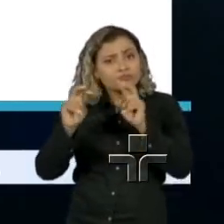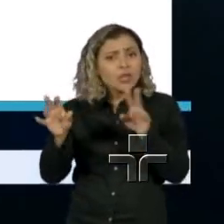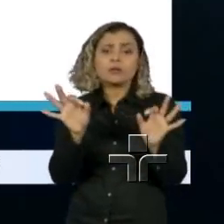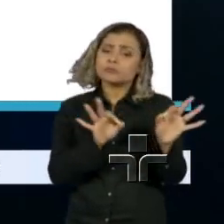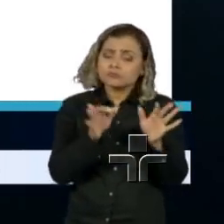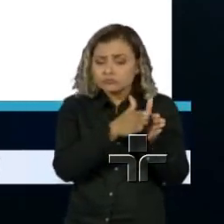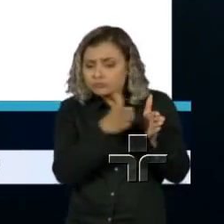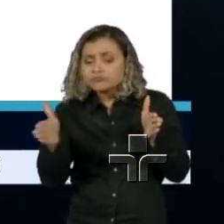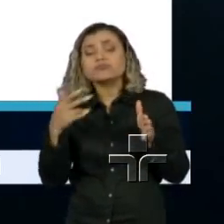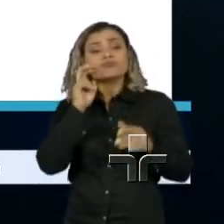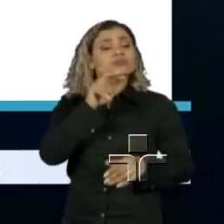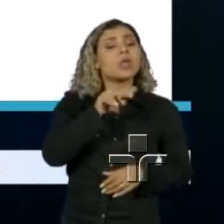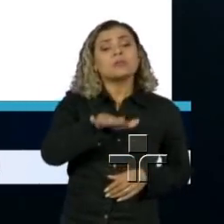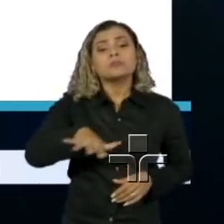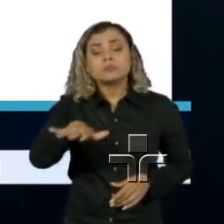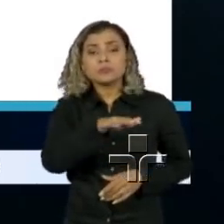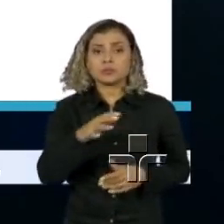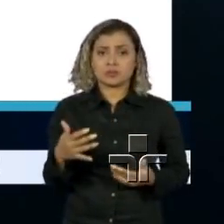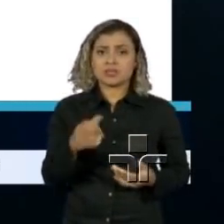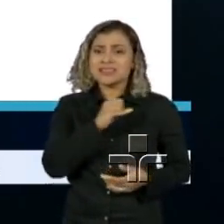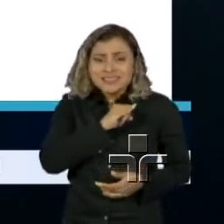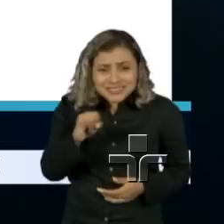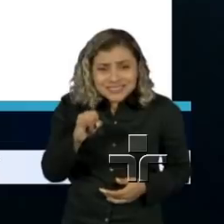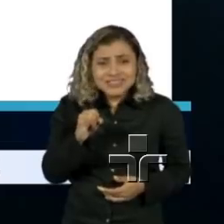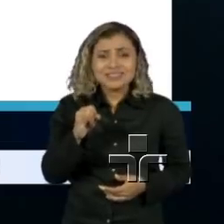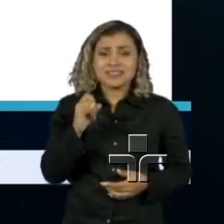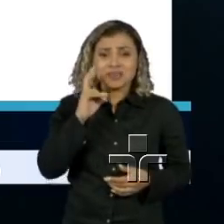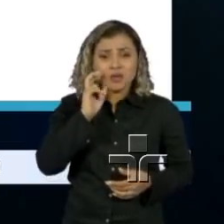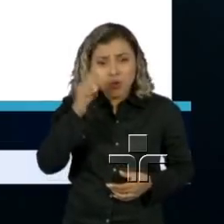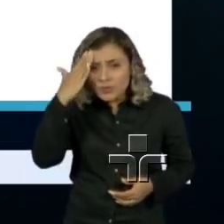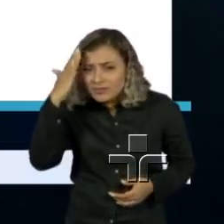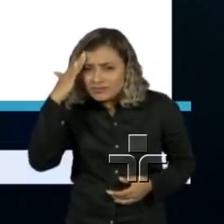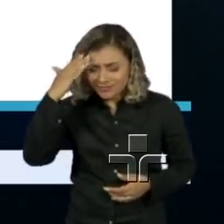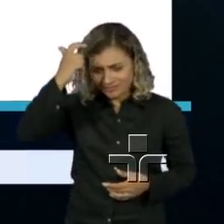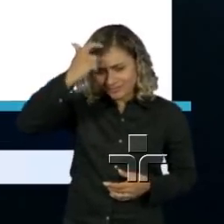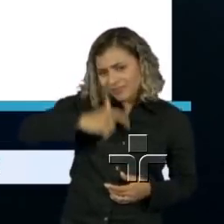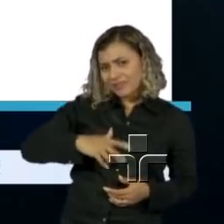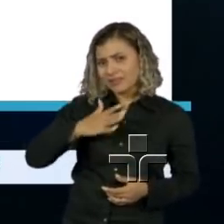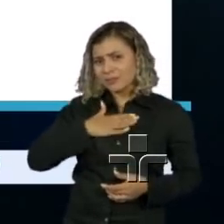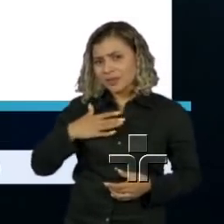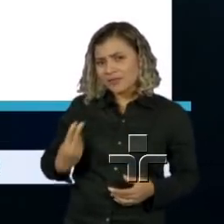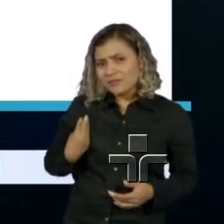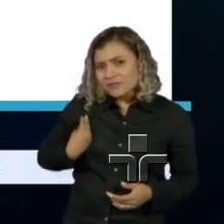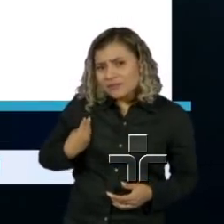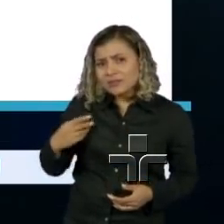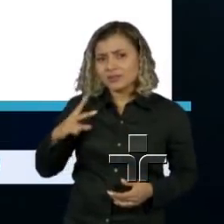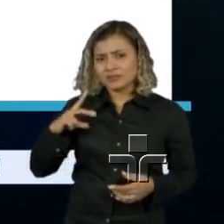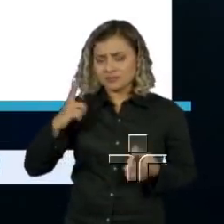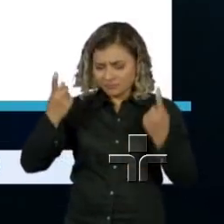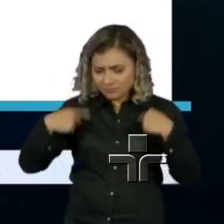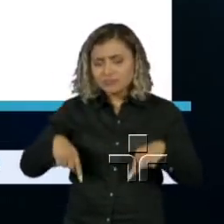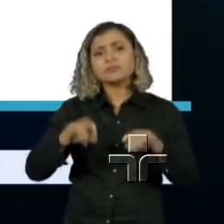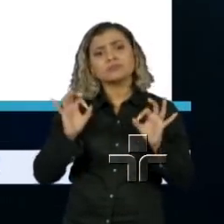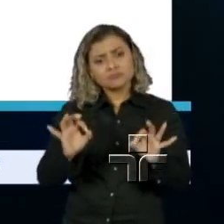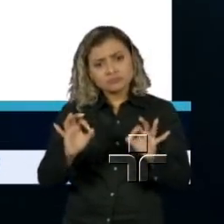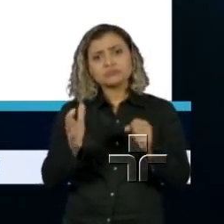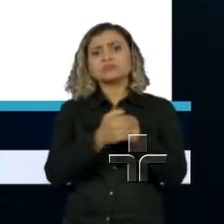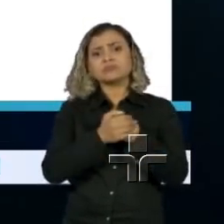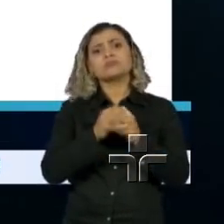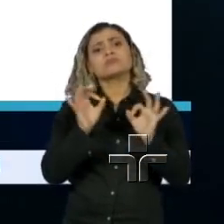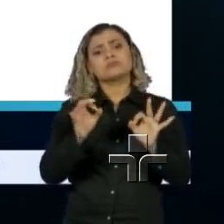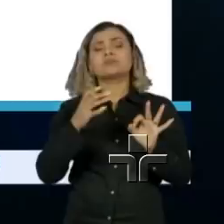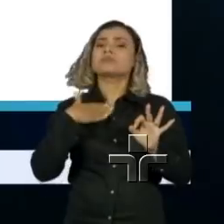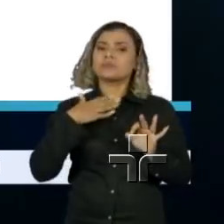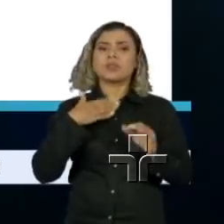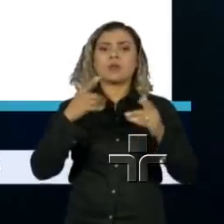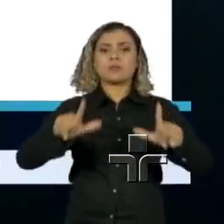à distância. Se eu sentir, se eu entender que a minha segurança pessoal, física, está em perigo, eu vou optar por não